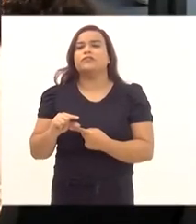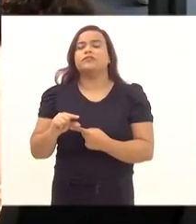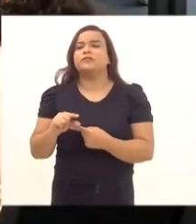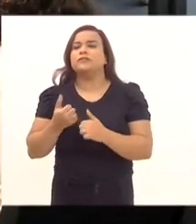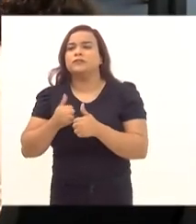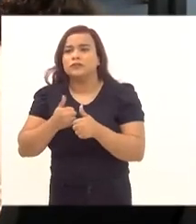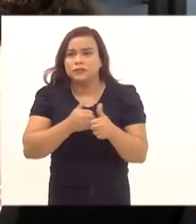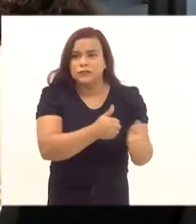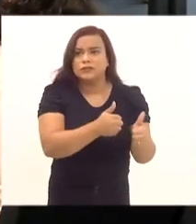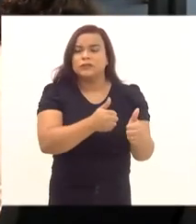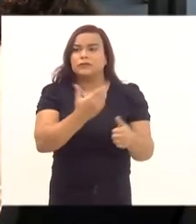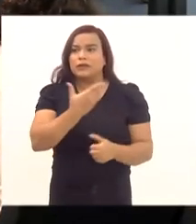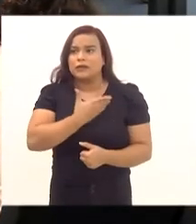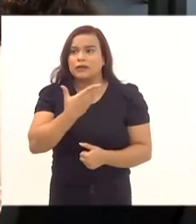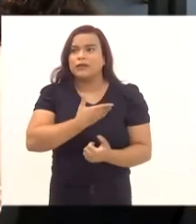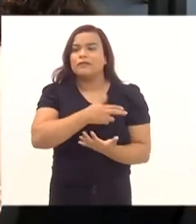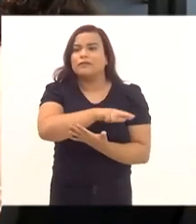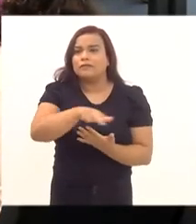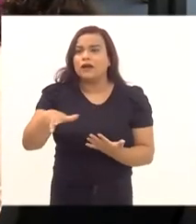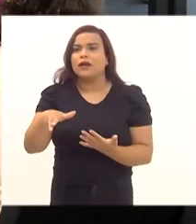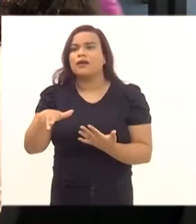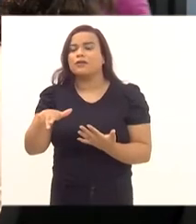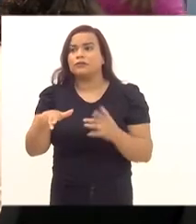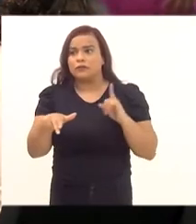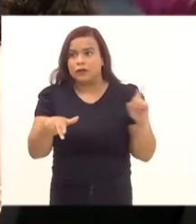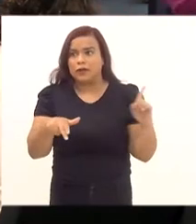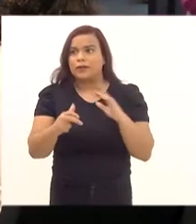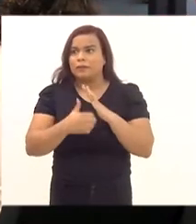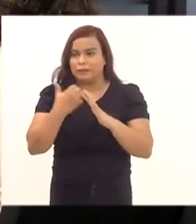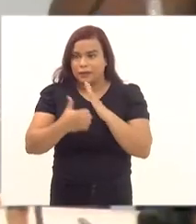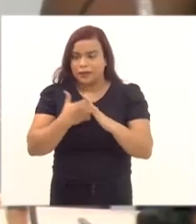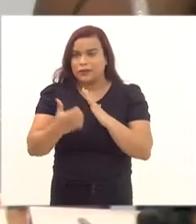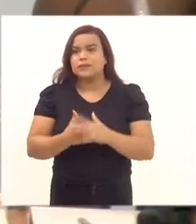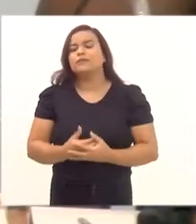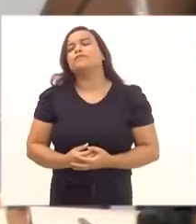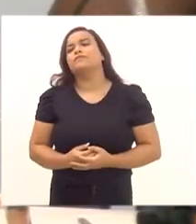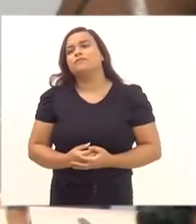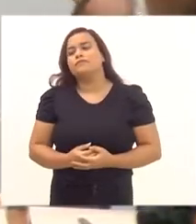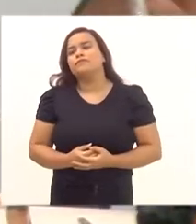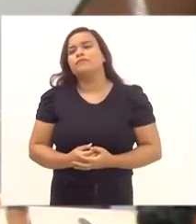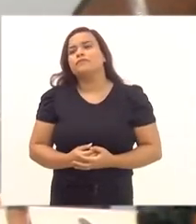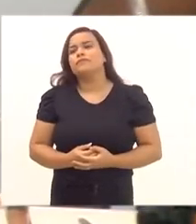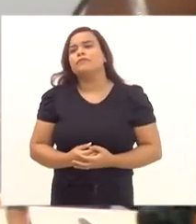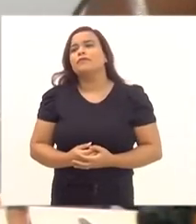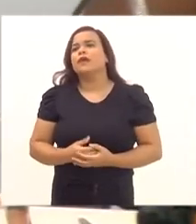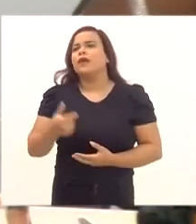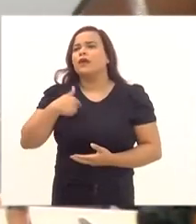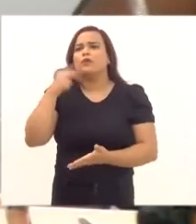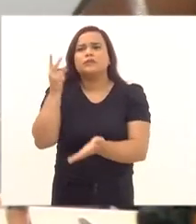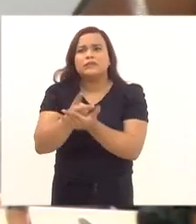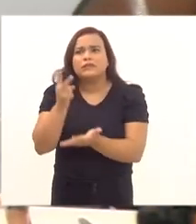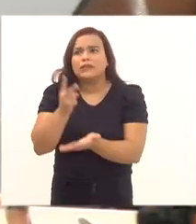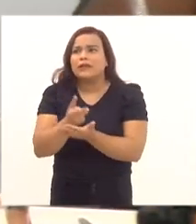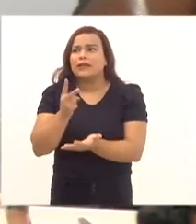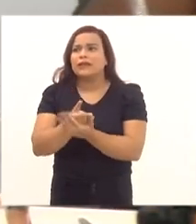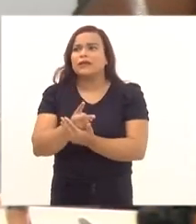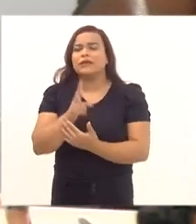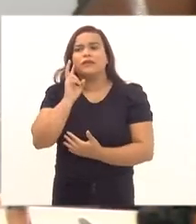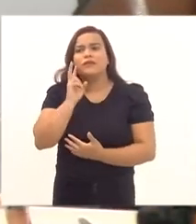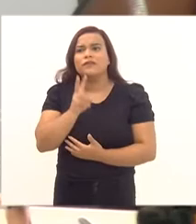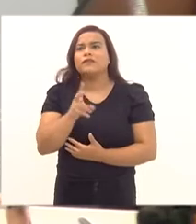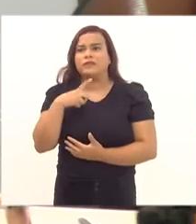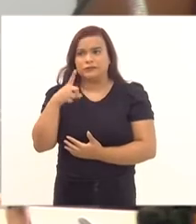a coleguinha da emissora da empresa e o tempo inteiro então eu consegui na justiça